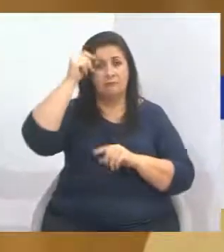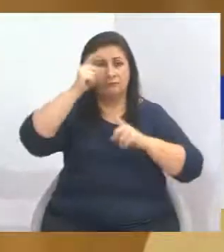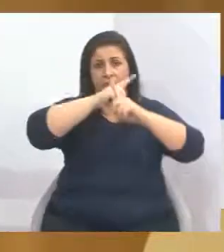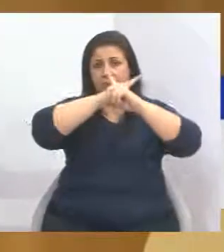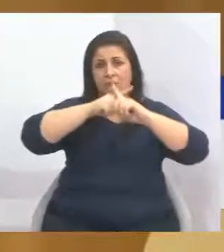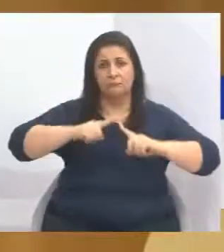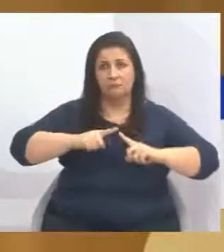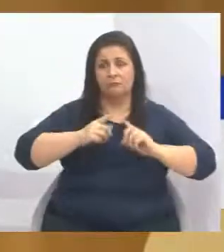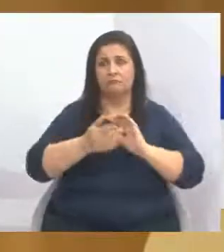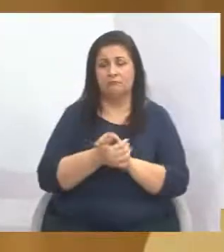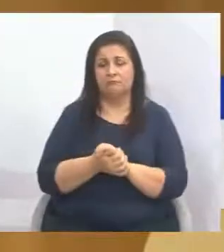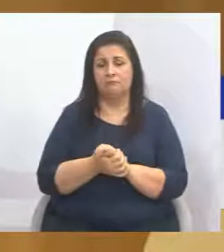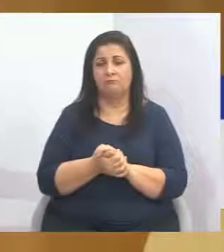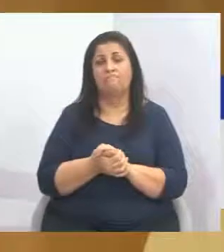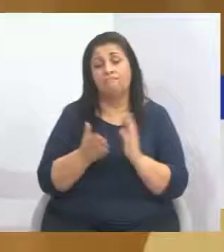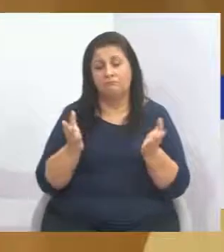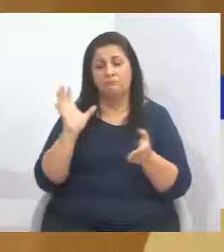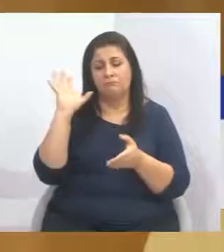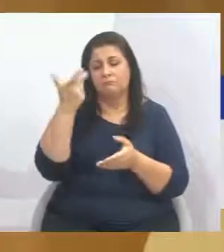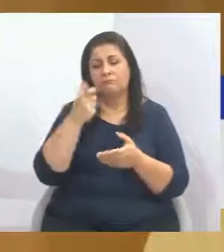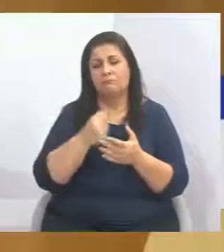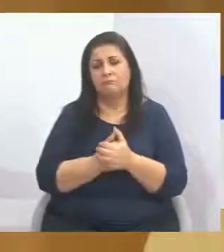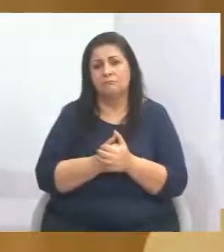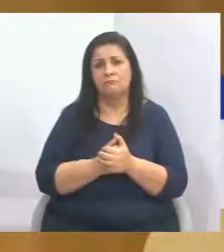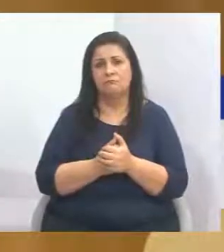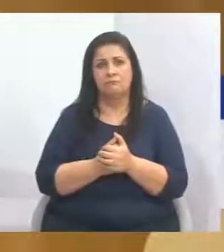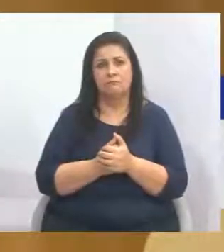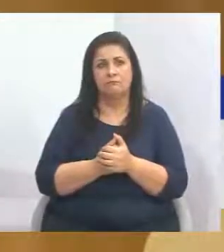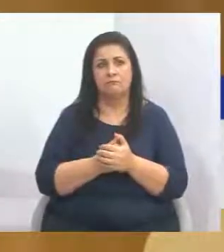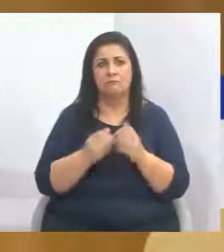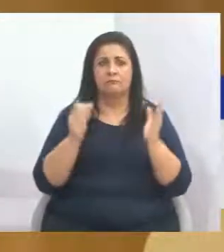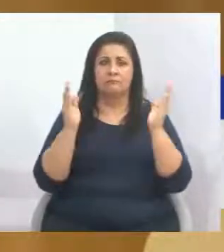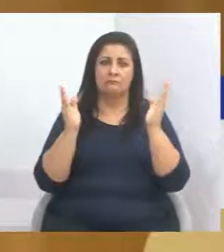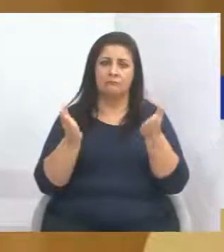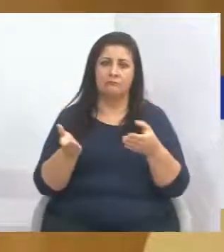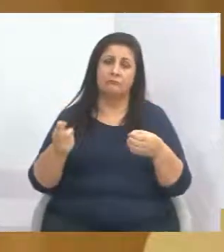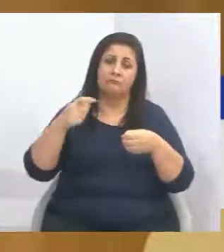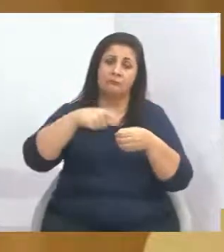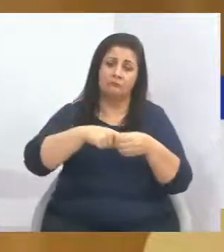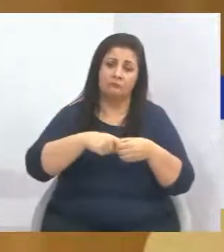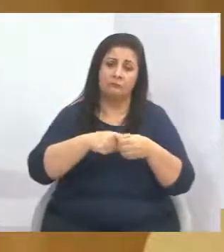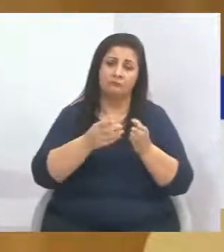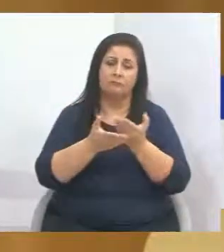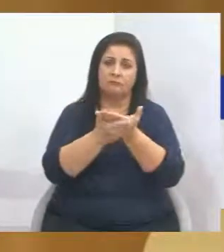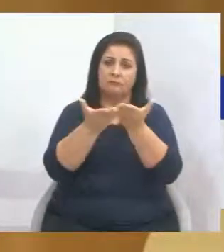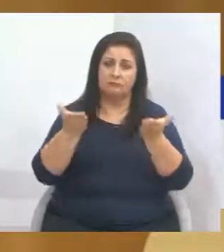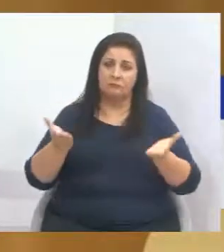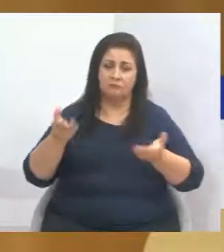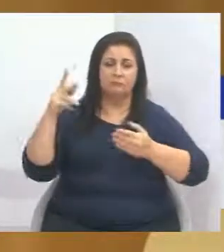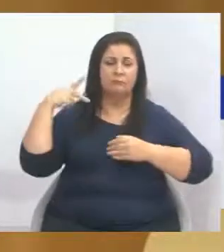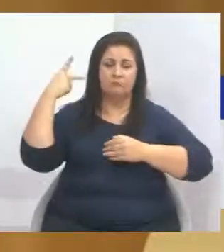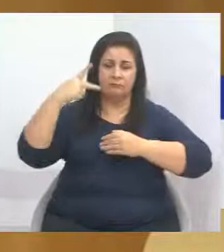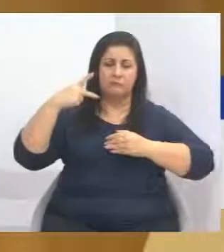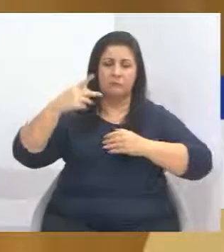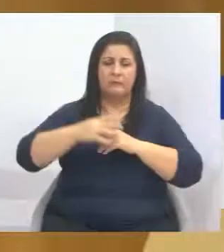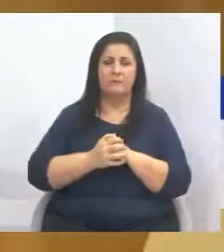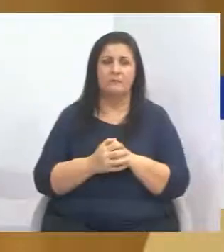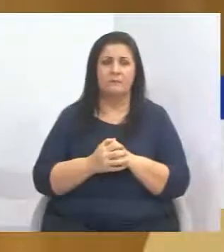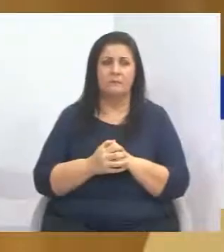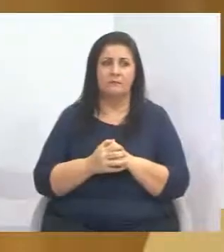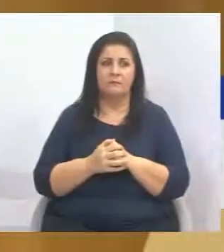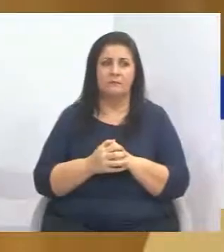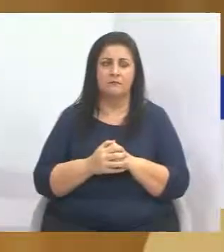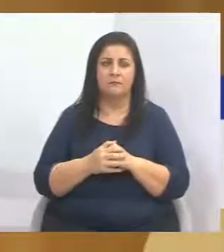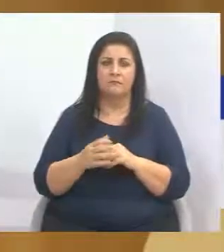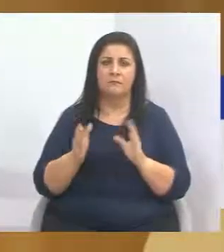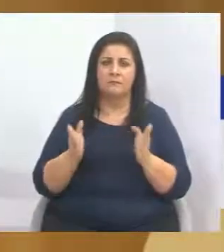aconteceu? Houve o veto total e agora está voltando para essa casa e hoje nós